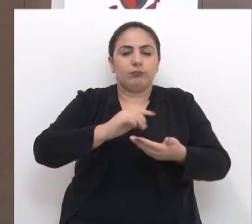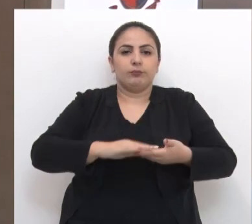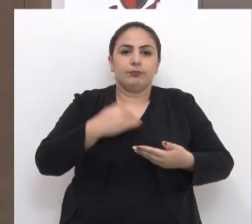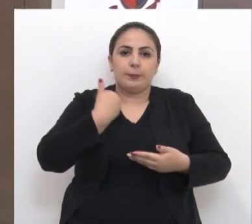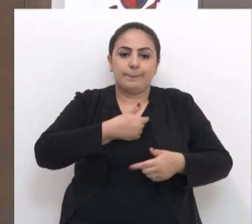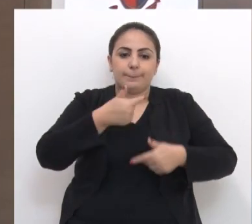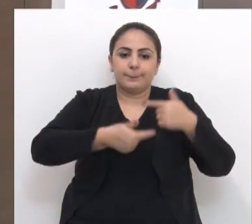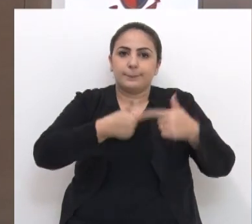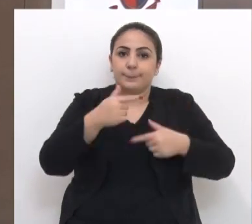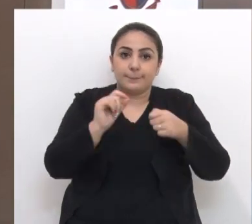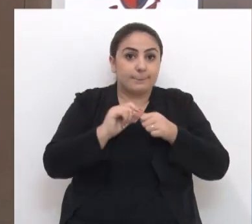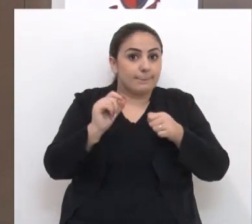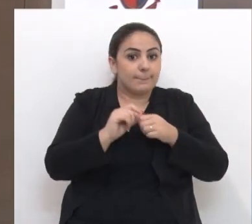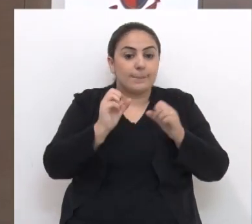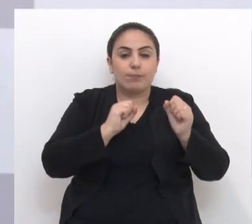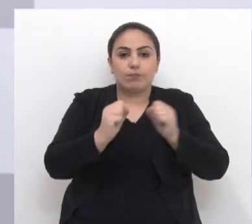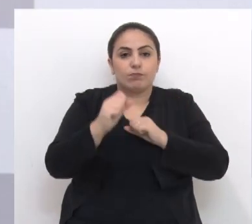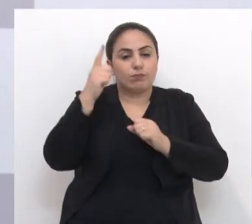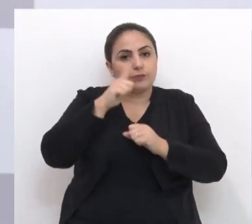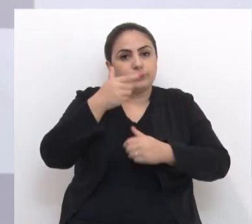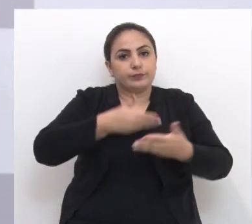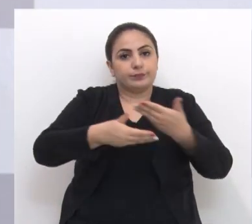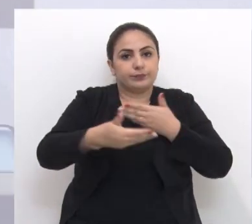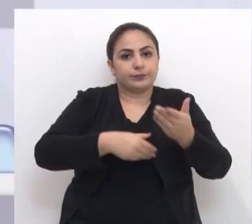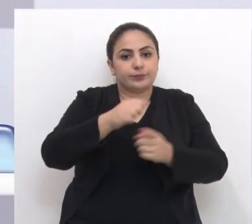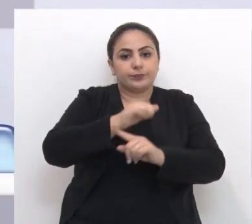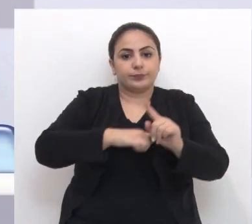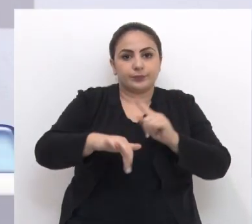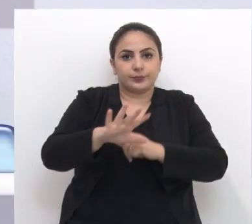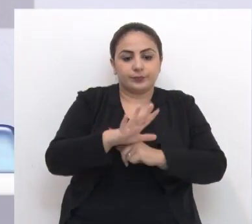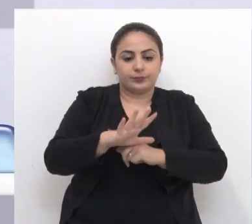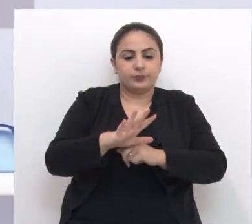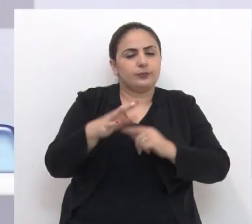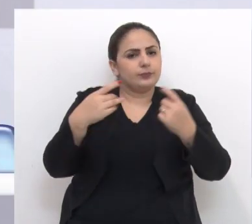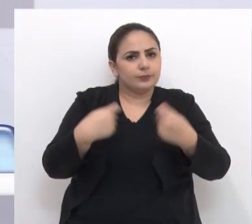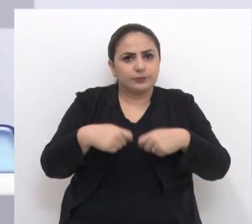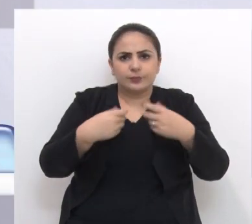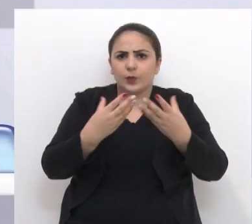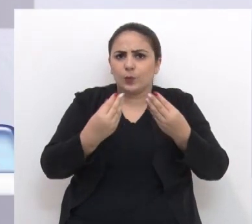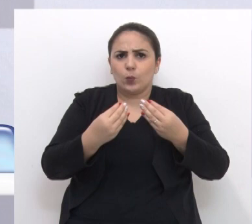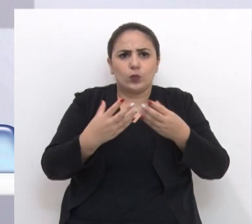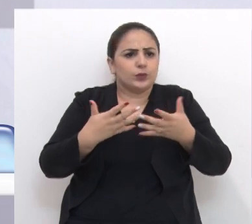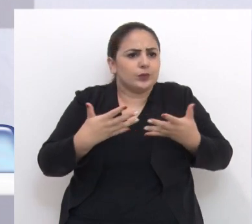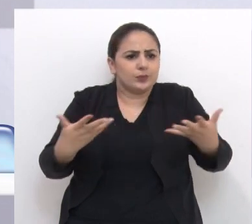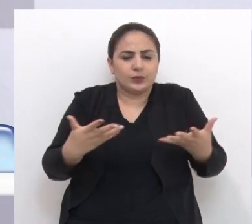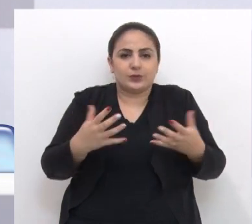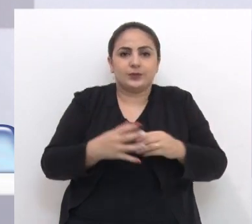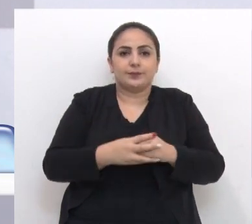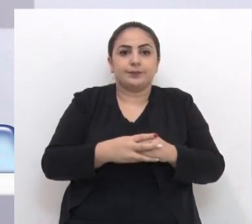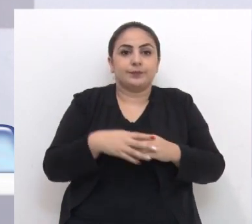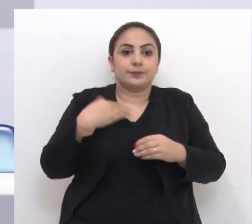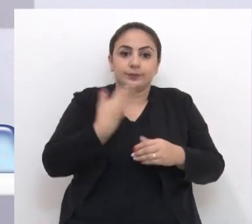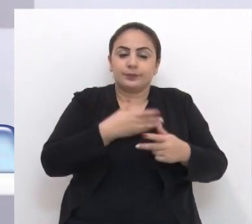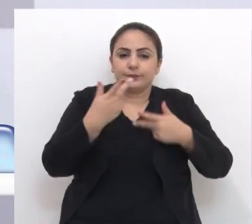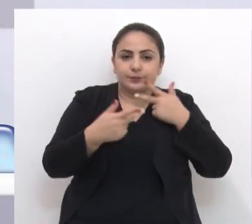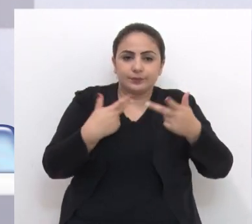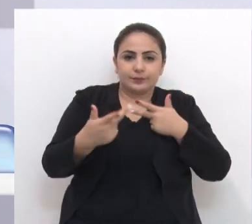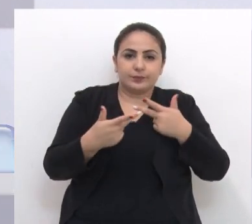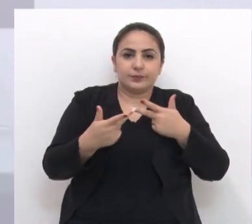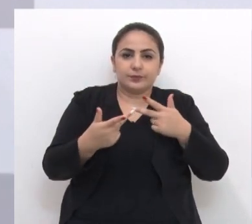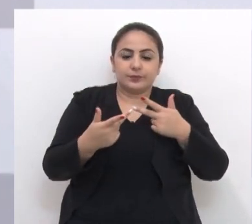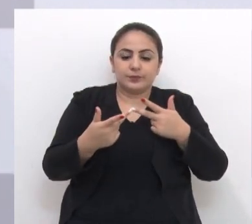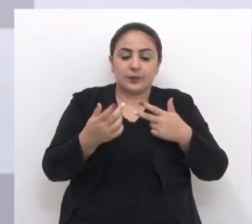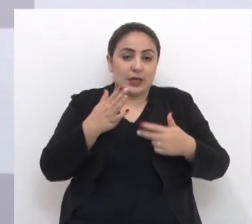comprometida. Os nossos trabalhadores fazem o possível para conseguir atender a sociedade. A demanda é muito grande. A gente fala